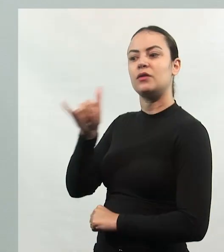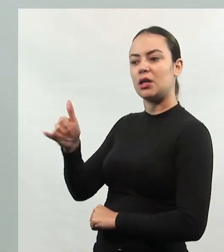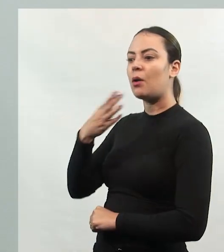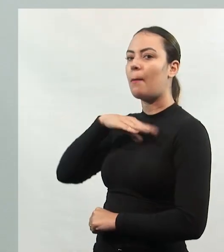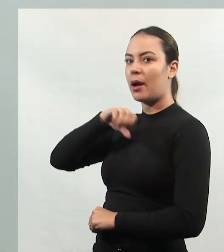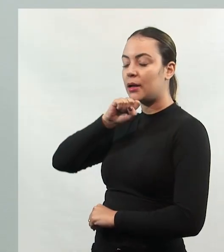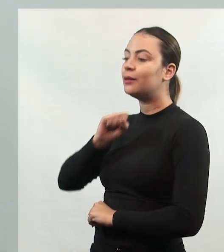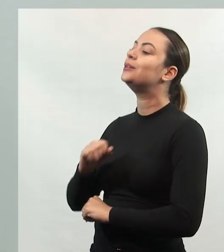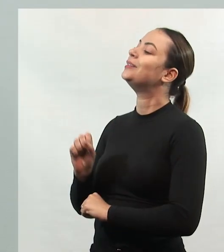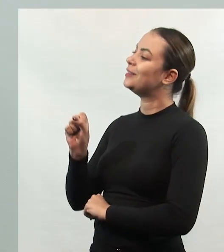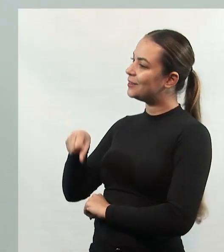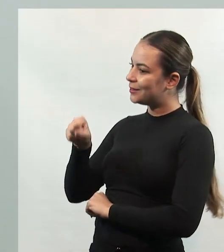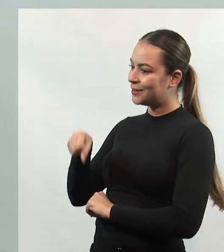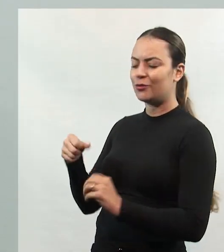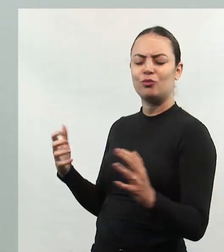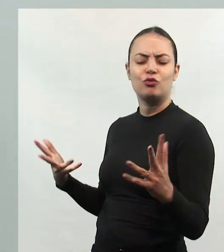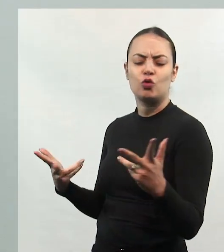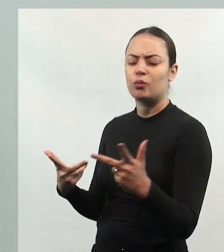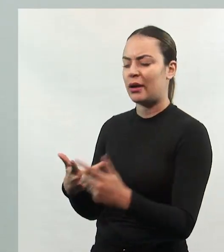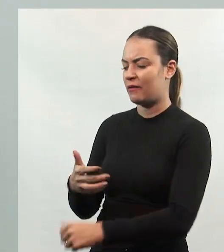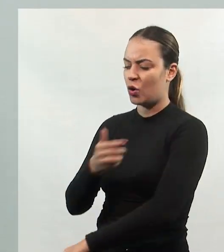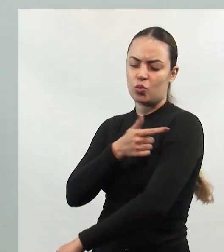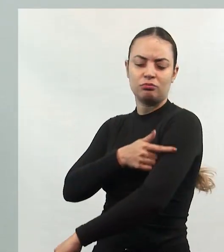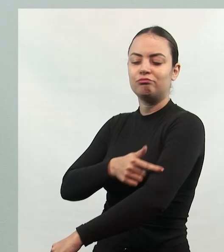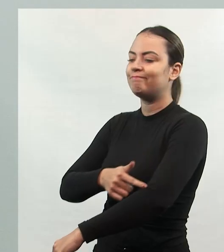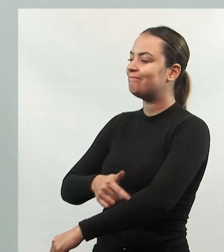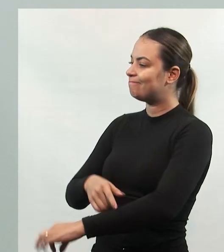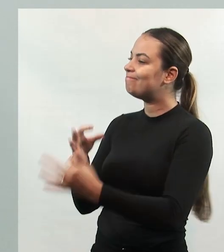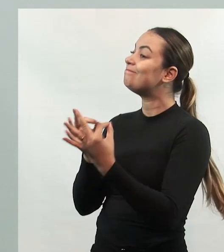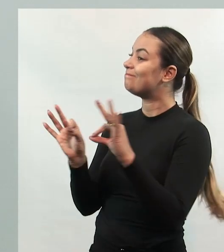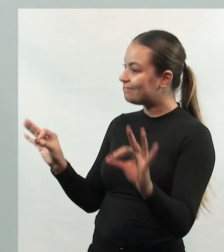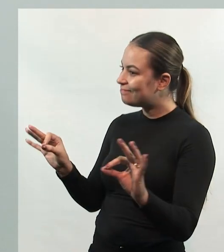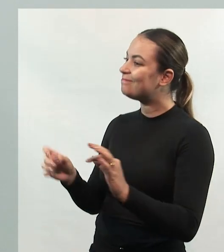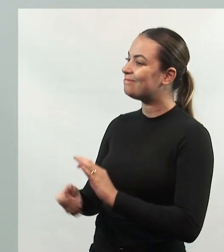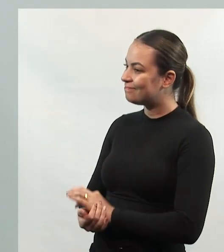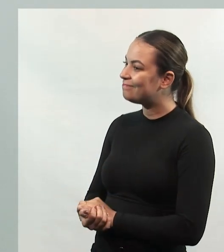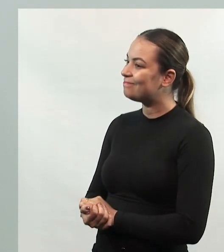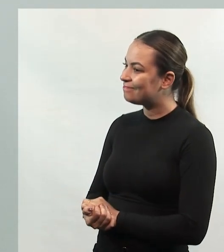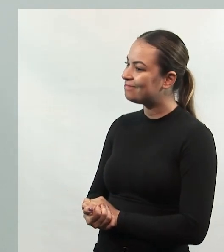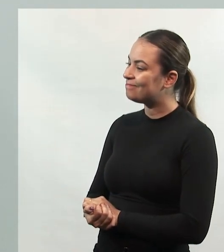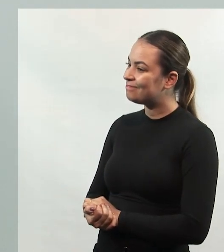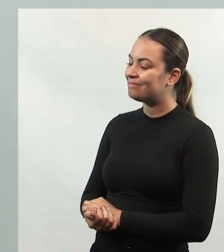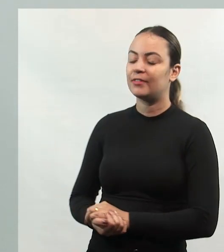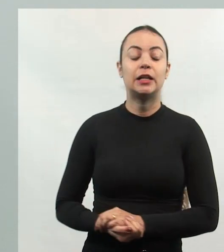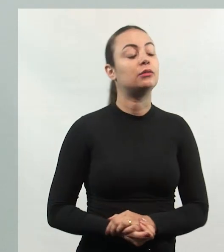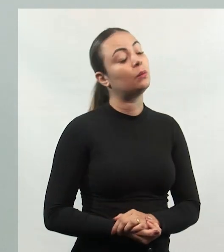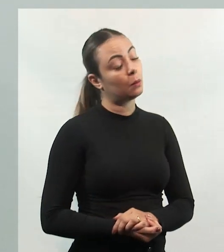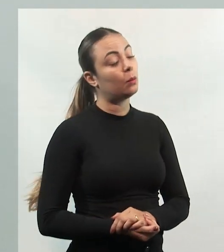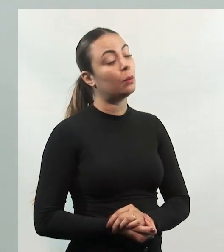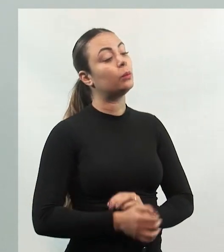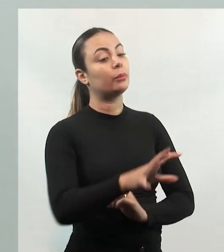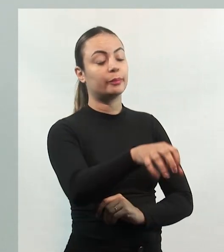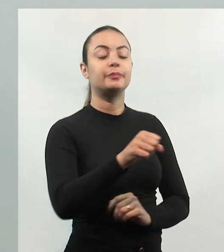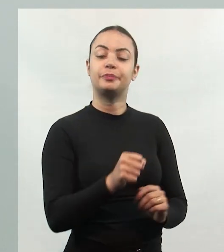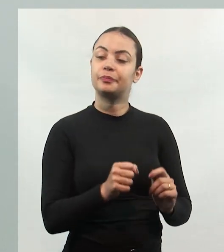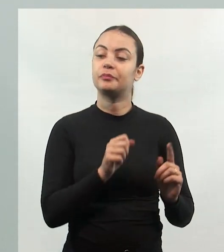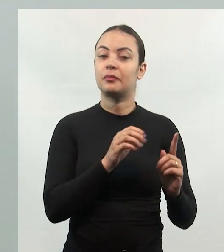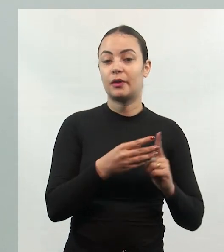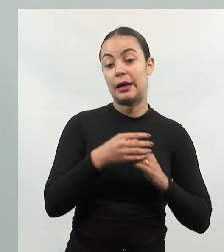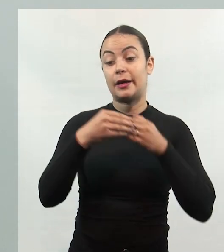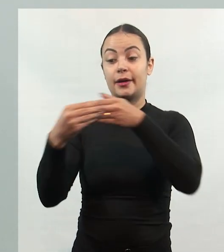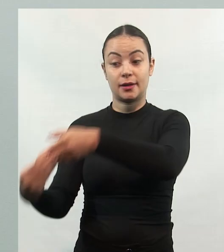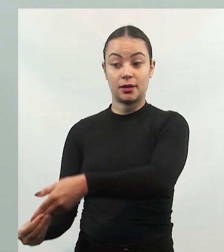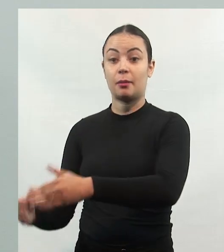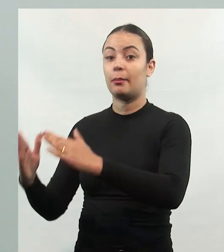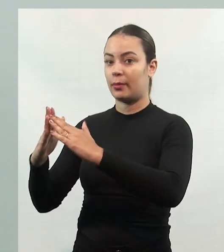eu dizia, olha, eu vou conversar com seu pai, porque o pai que buscava e levava na escola. Ele, não, professora, pelo amor de Deus, não fala pro meu pai, eu vou apanhar. Então são